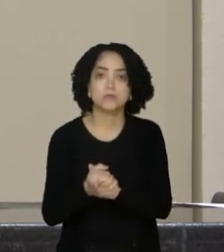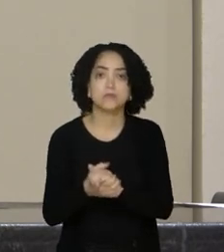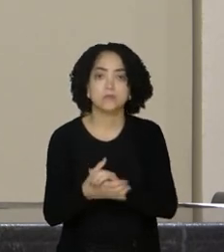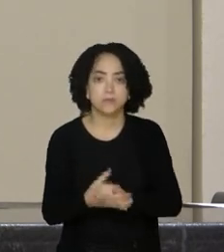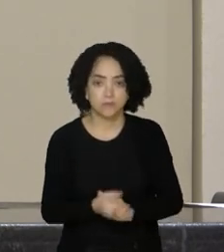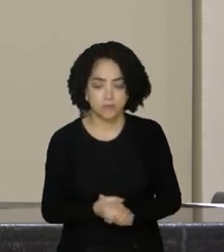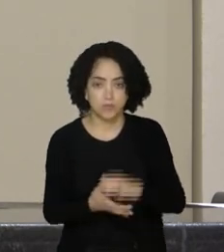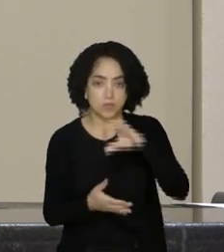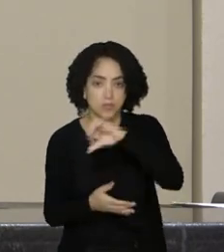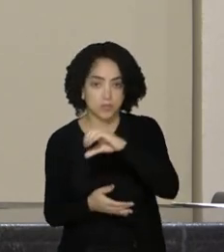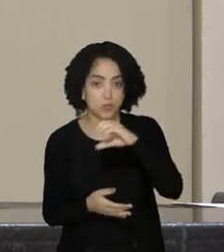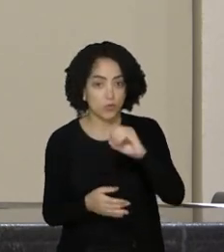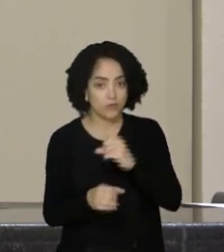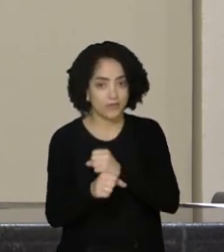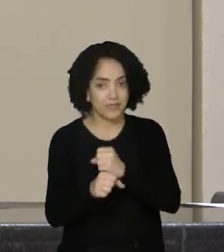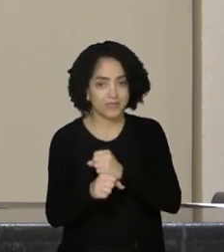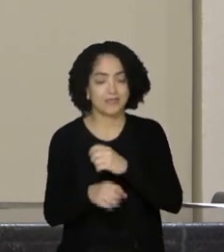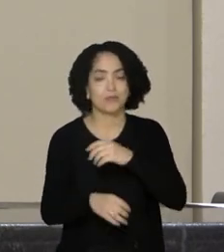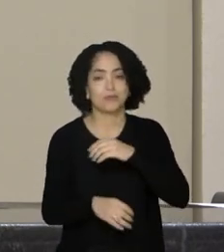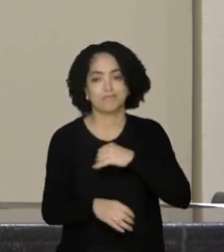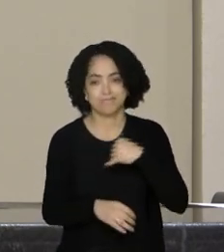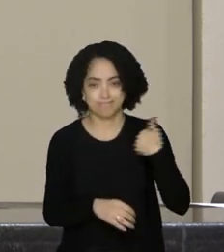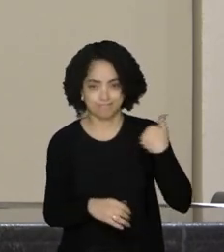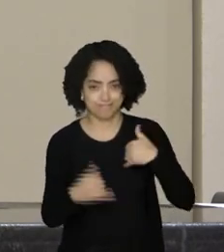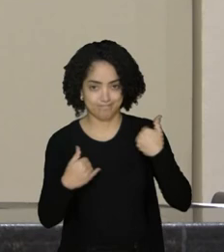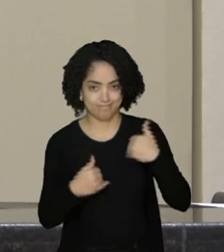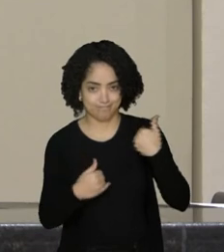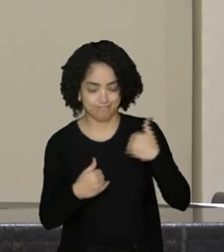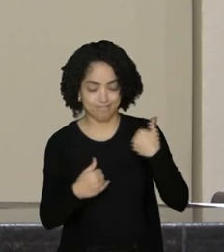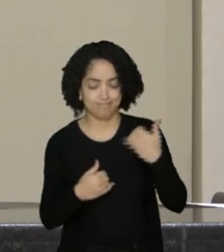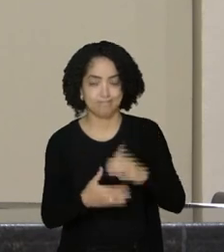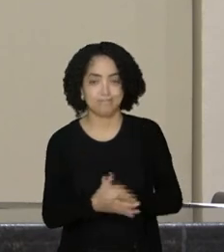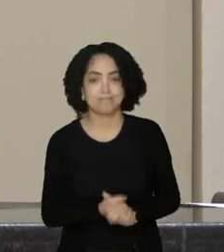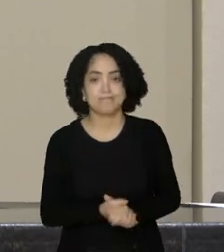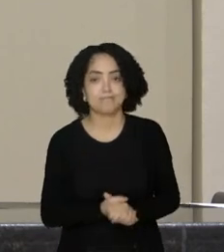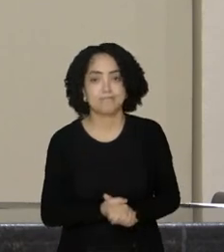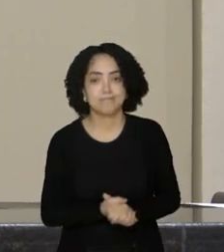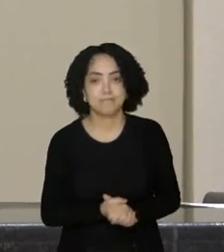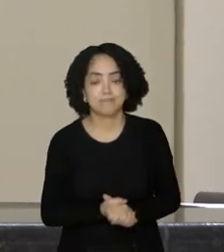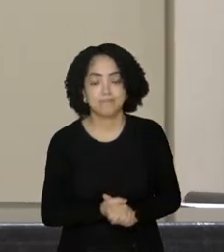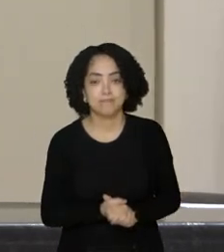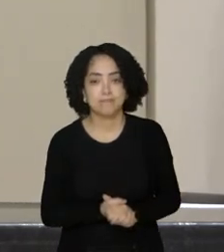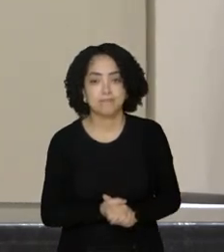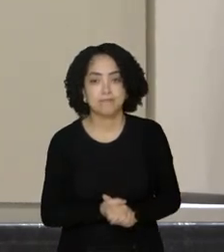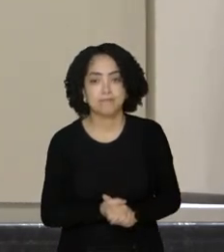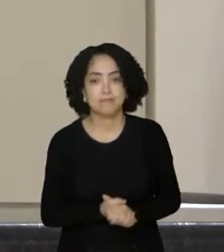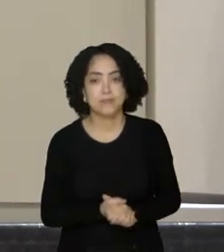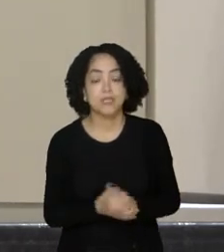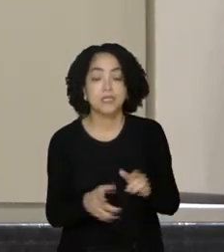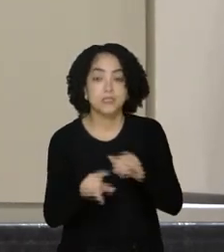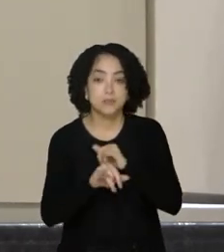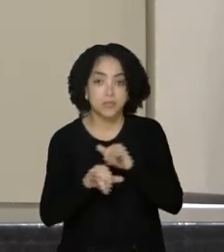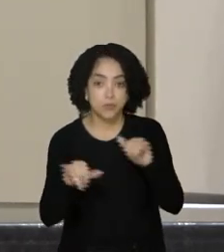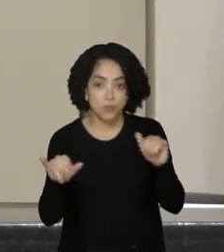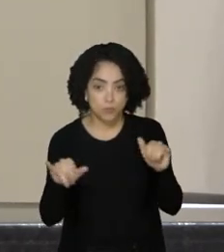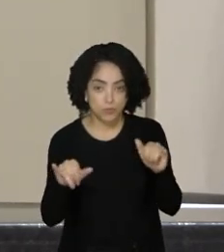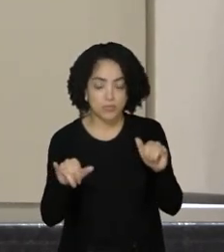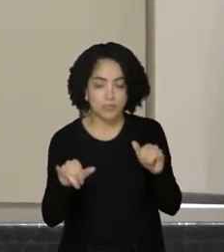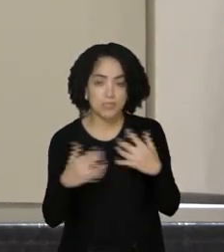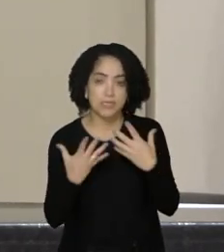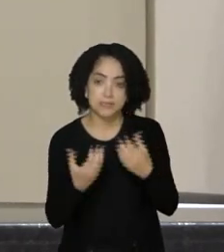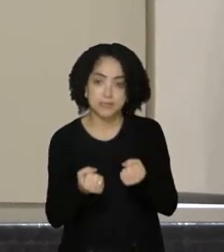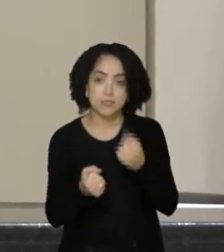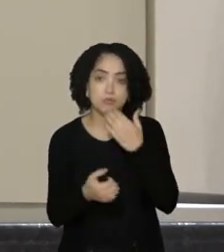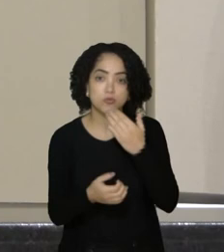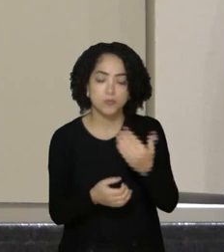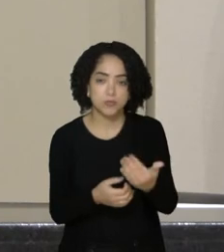90 anos em discussão não a venda em votação Está aprovado essa comunica também essa presidência que defere os